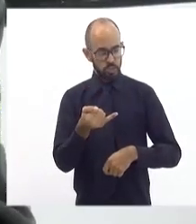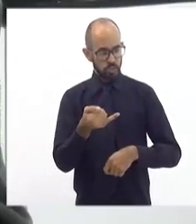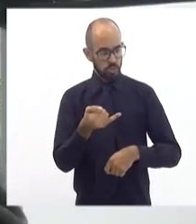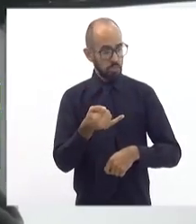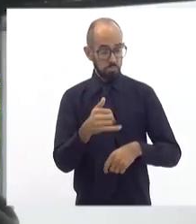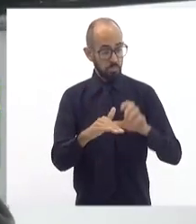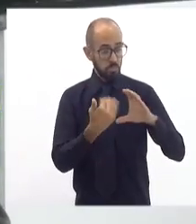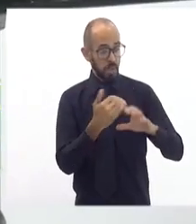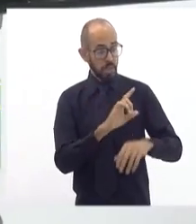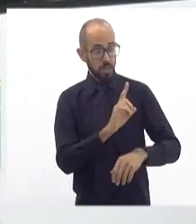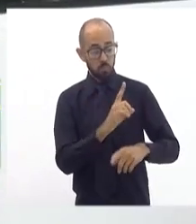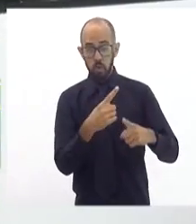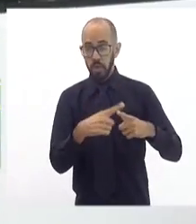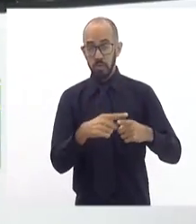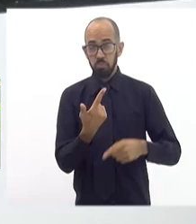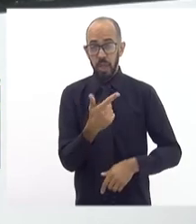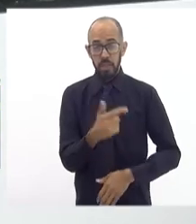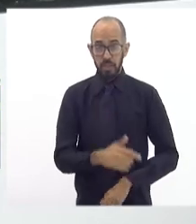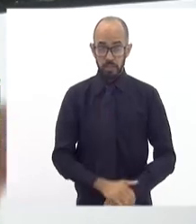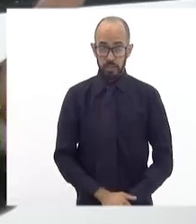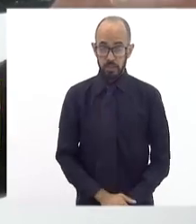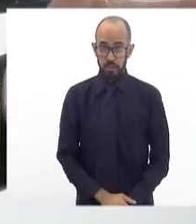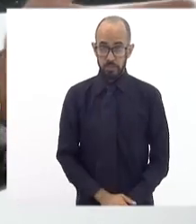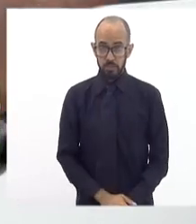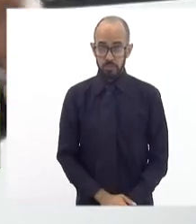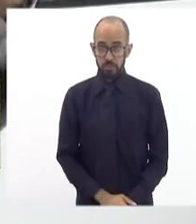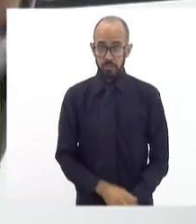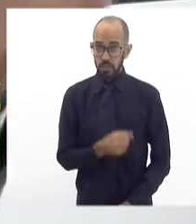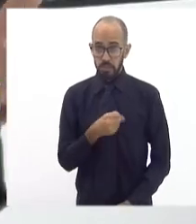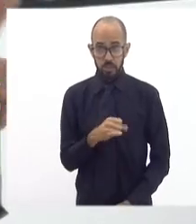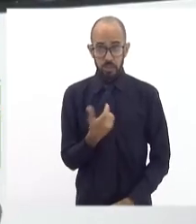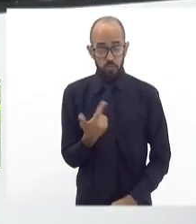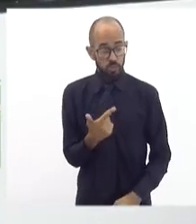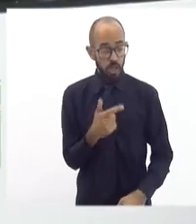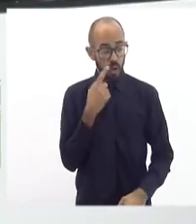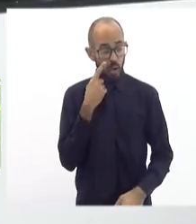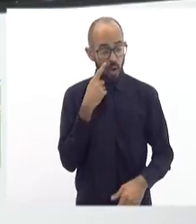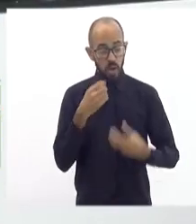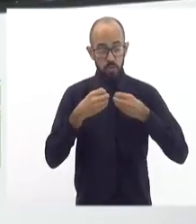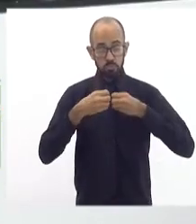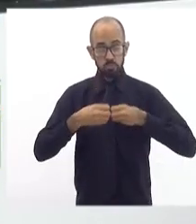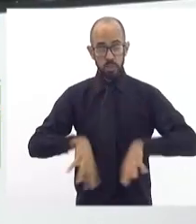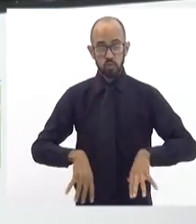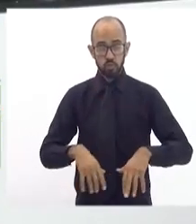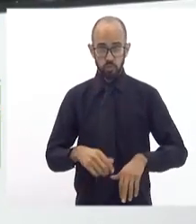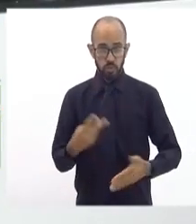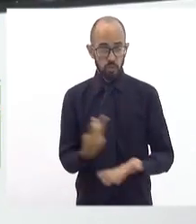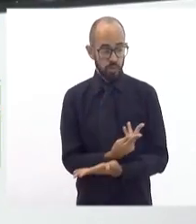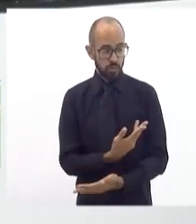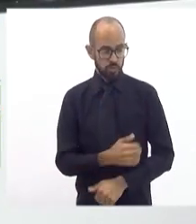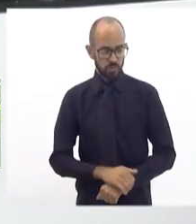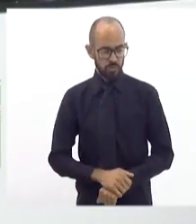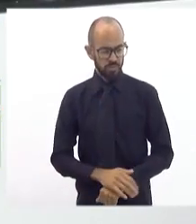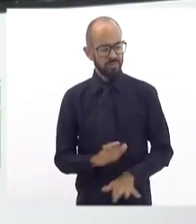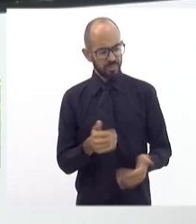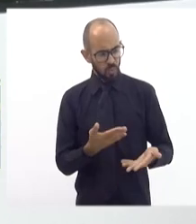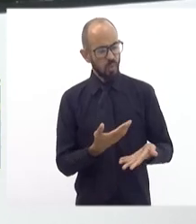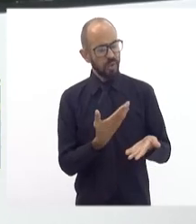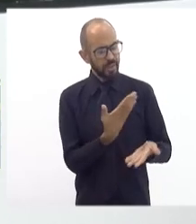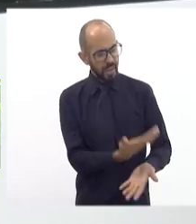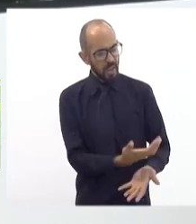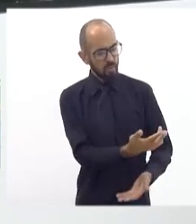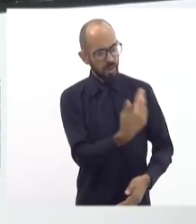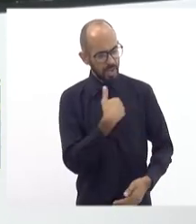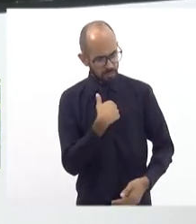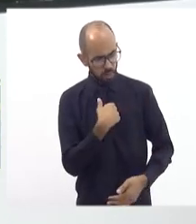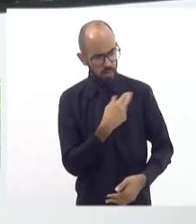existe não existe esse não existe ou tá aí a tragédia Então essa questão que eu queria responder